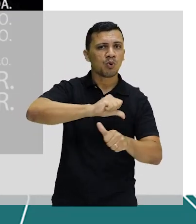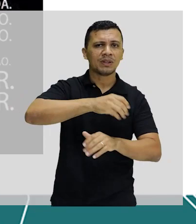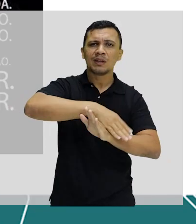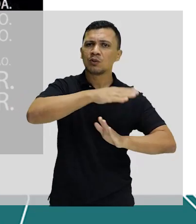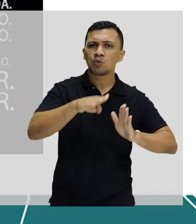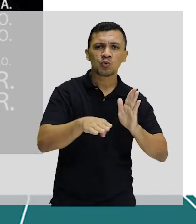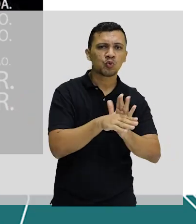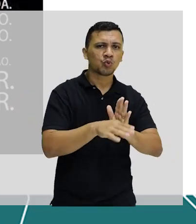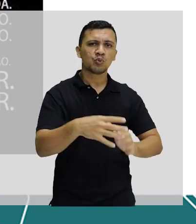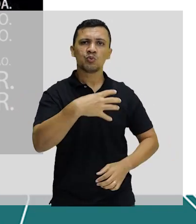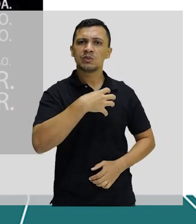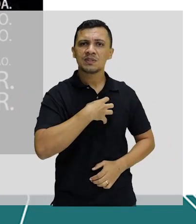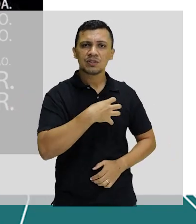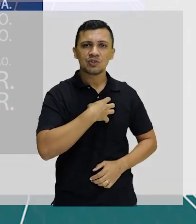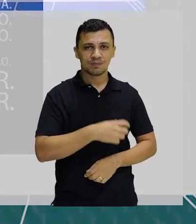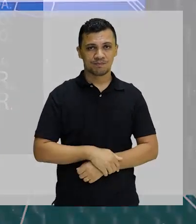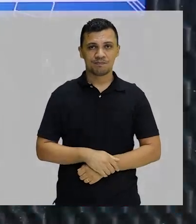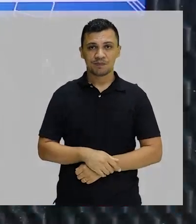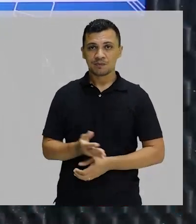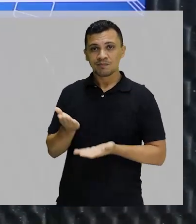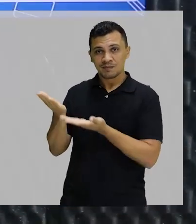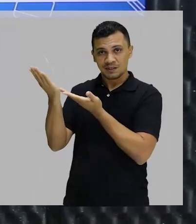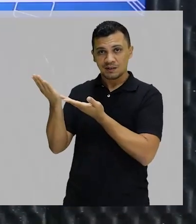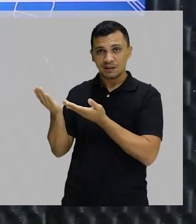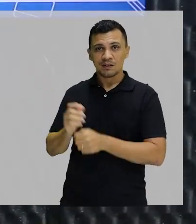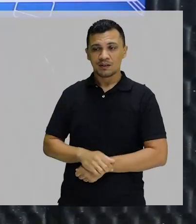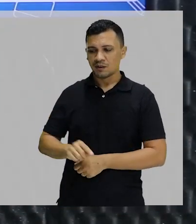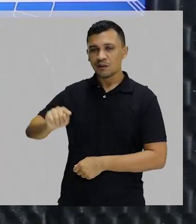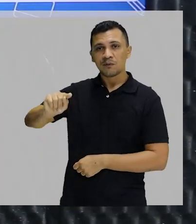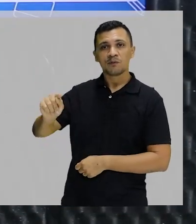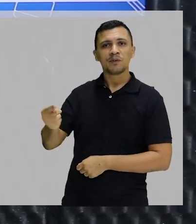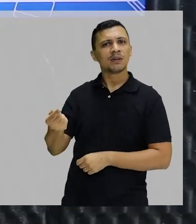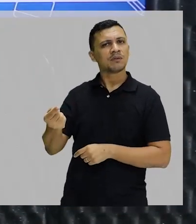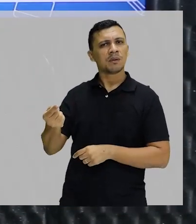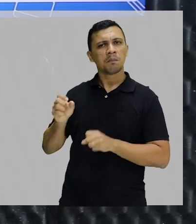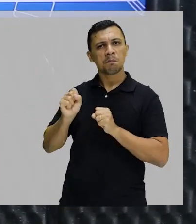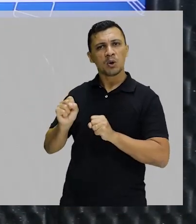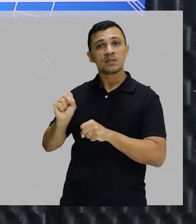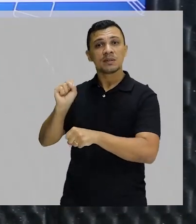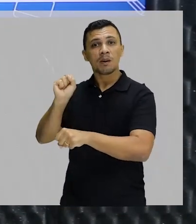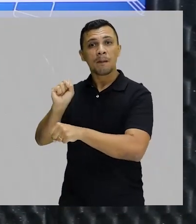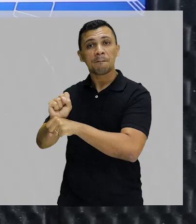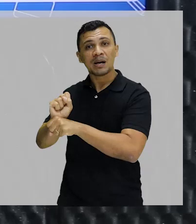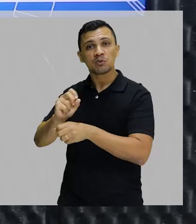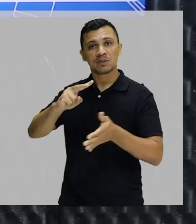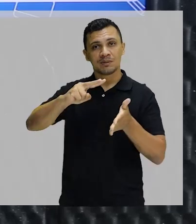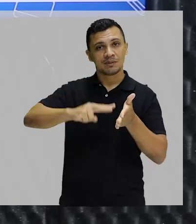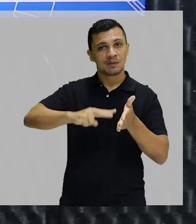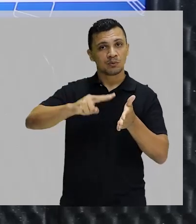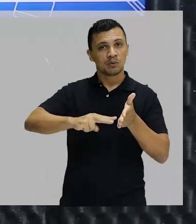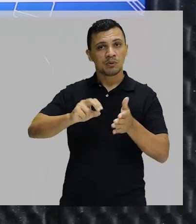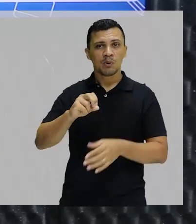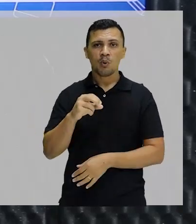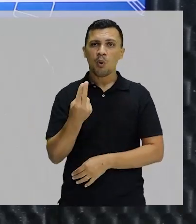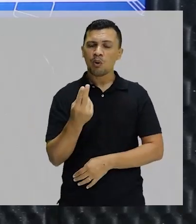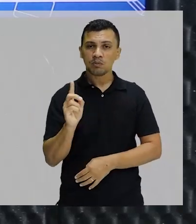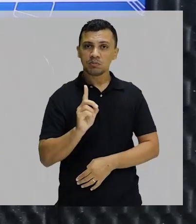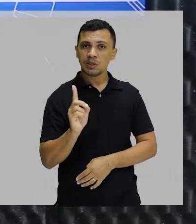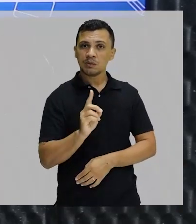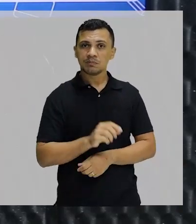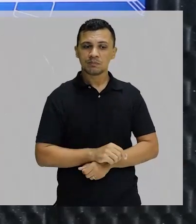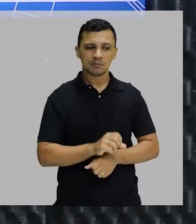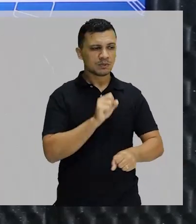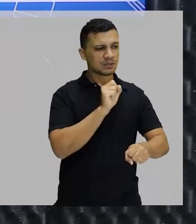sentido. Observem, a vírgula. A vírgula pode ser uma pausa ou não. Não, espere.